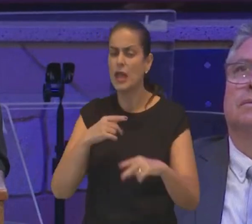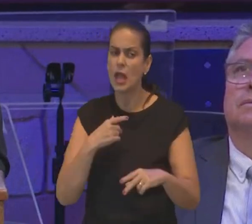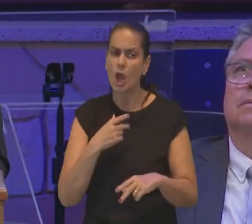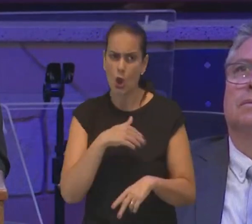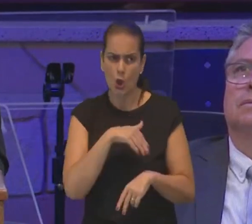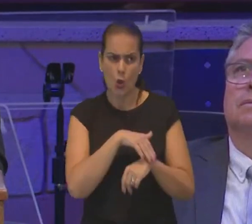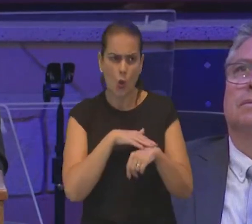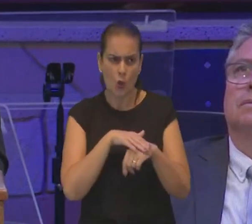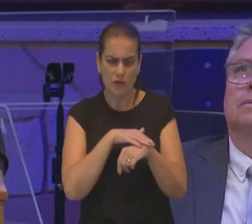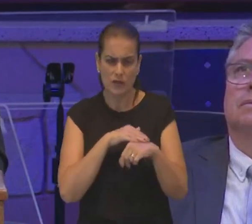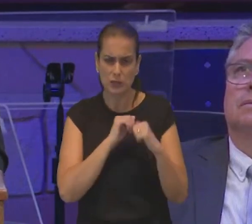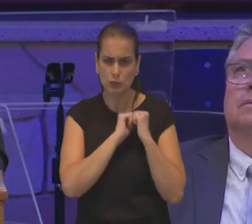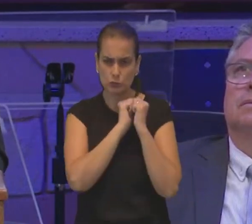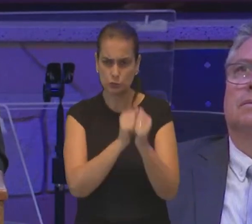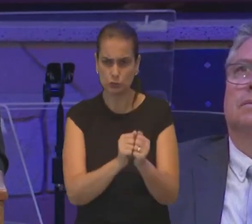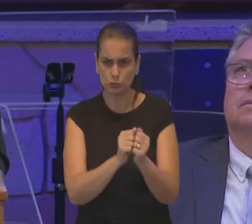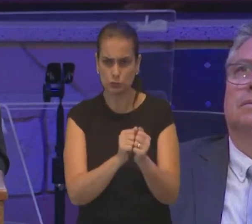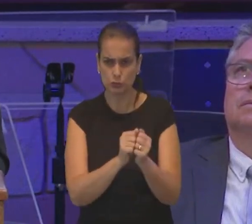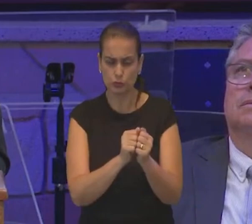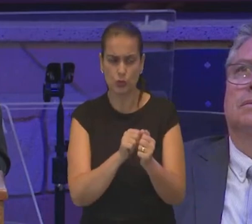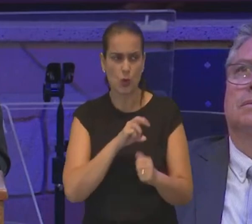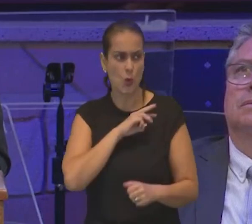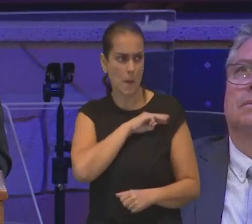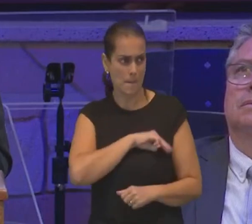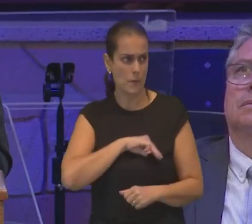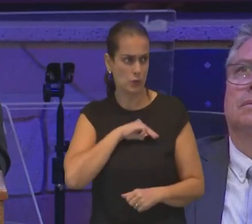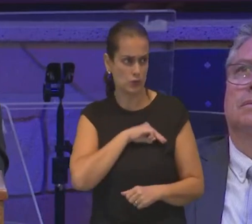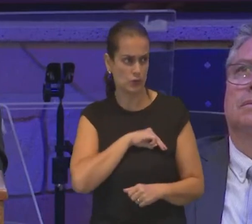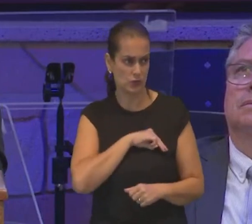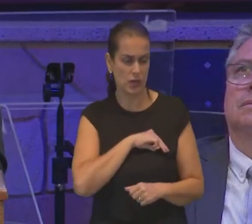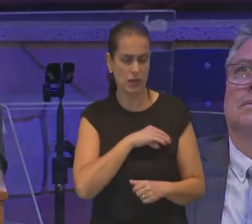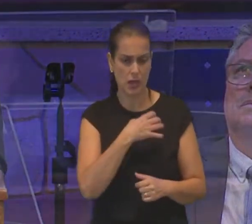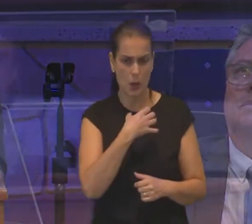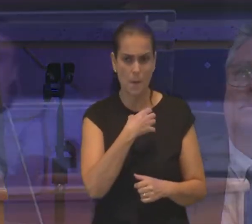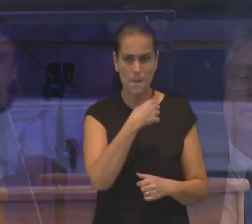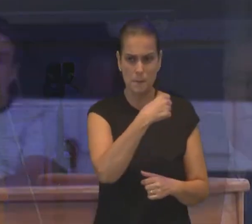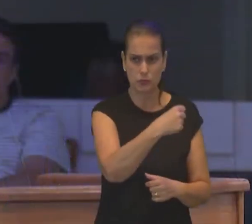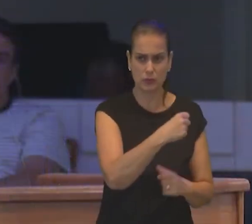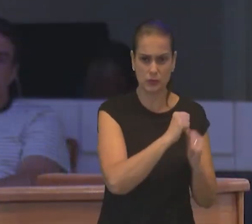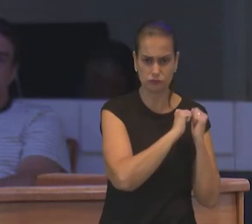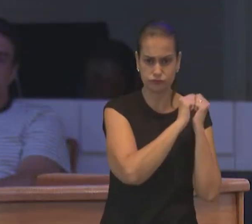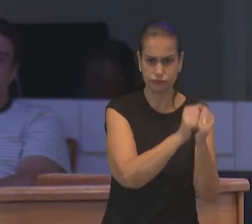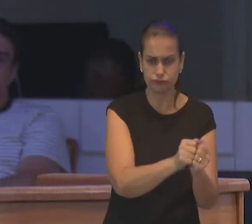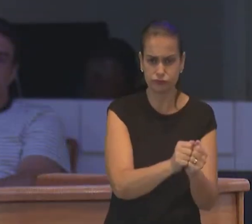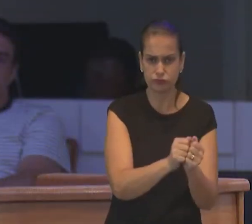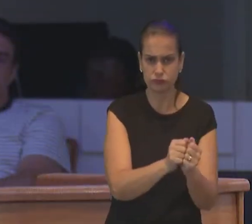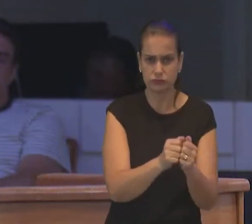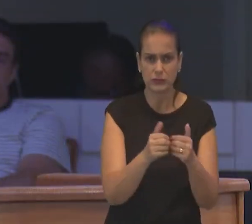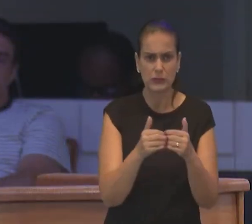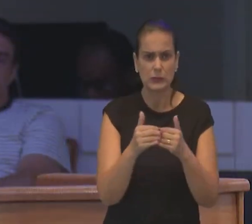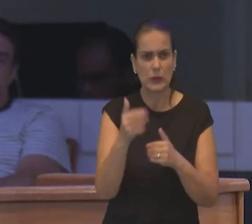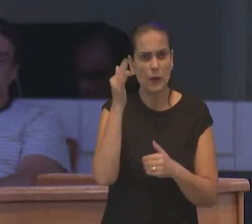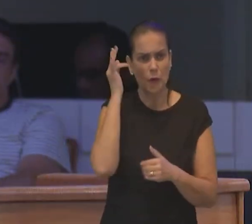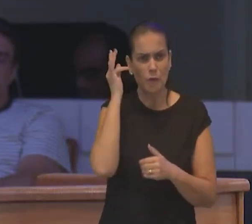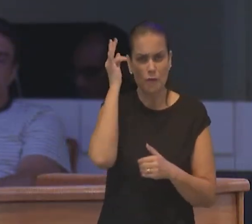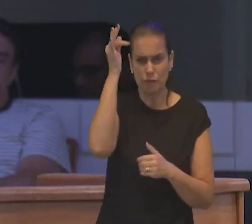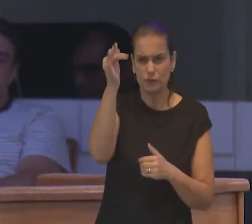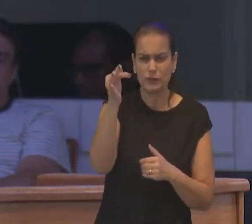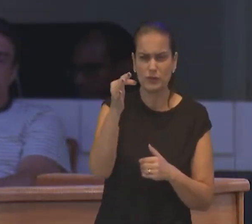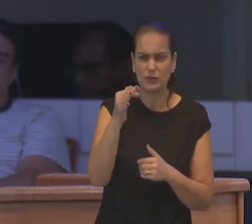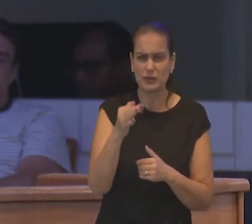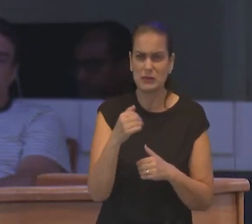com a missionária que foi nos buscar, que Daqui uns dias eu tenho que partir para